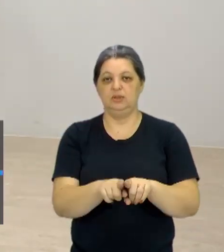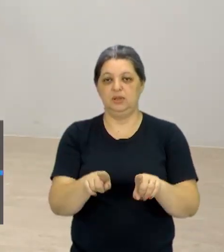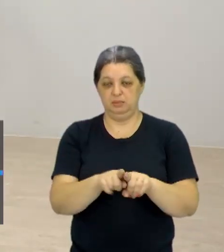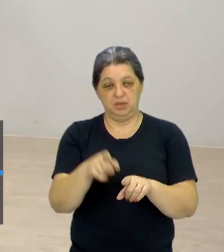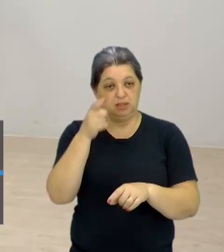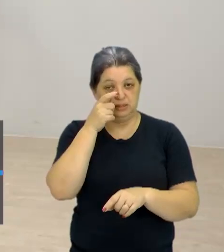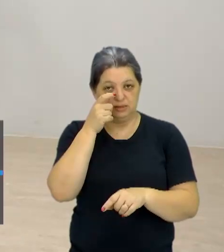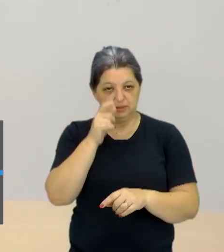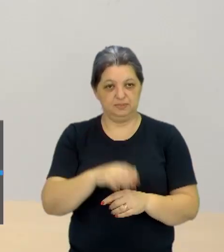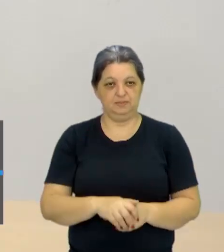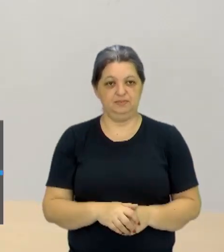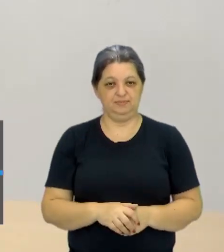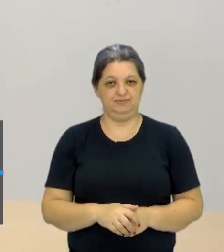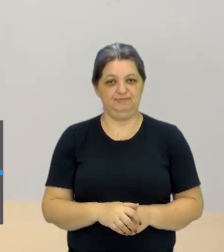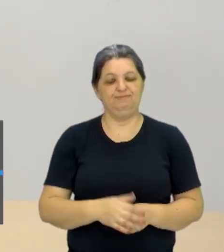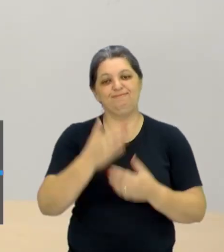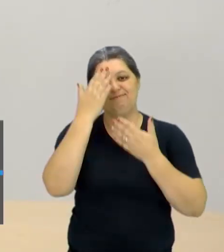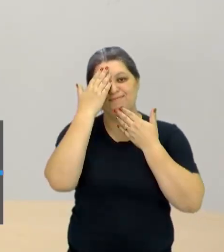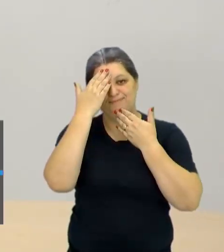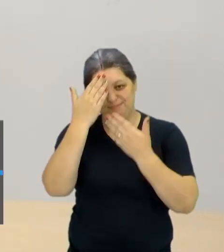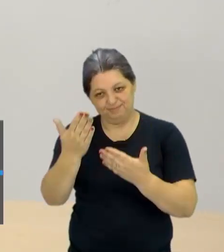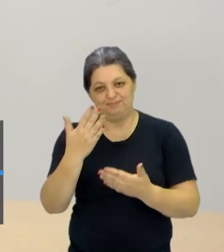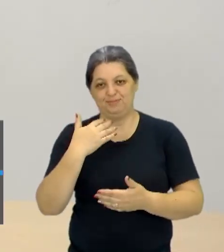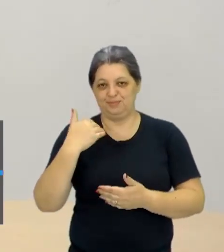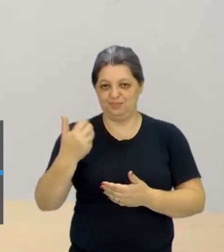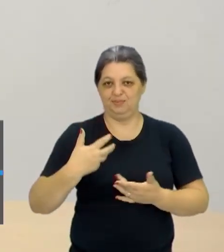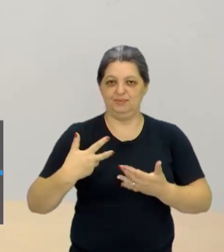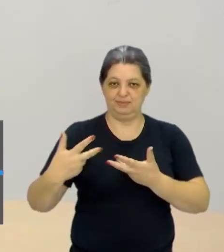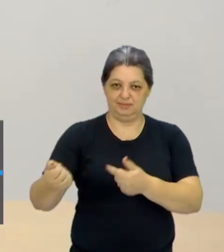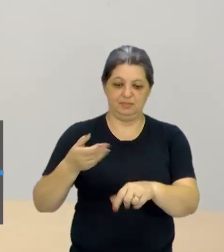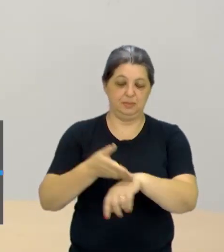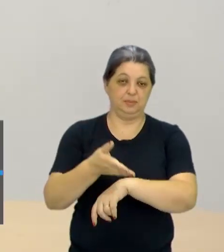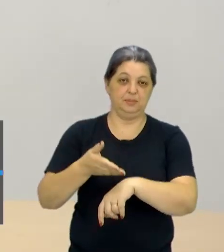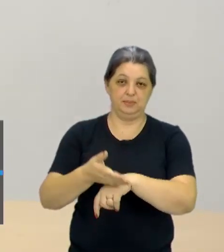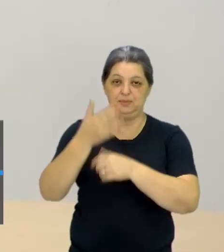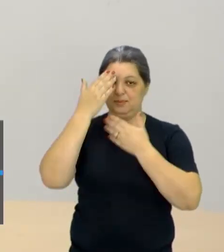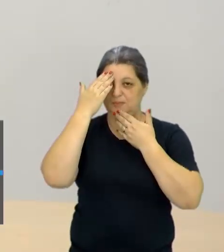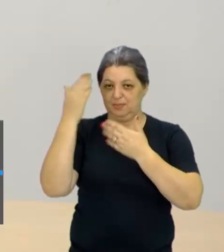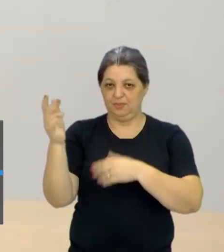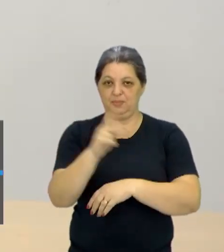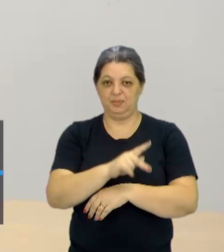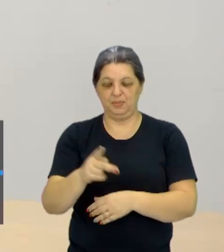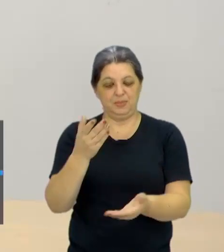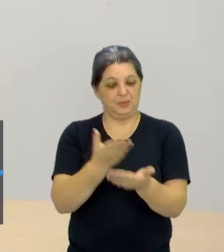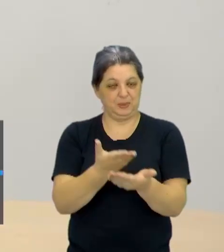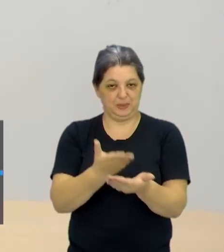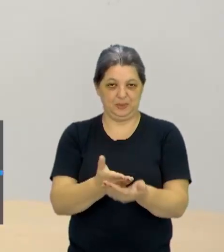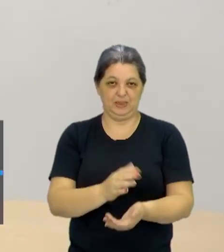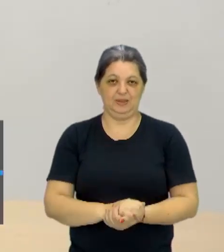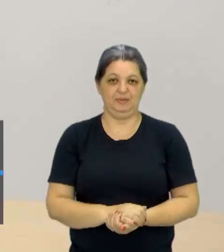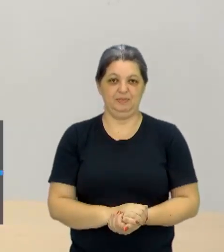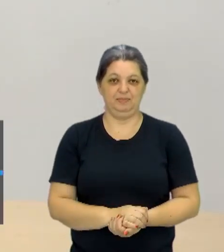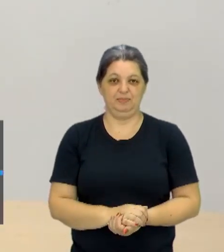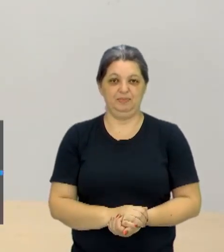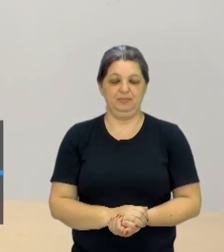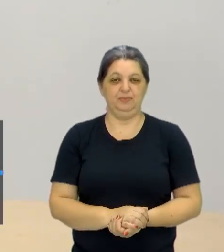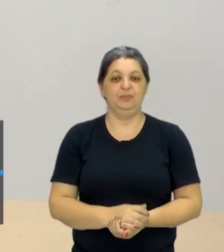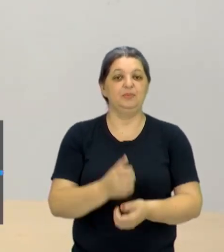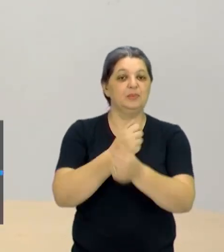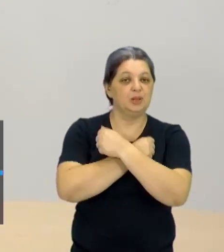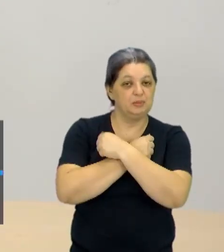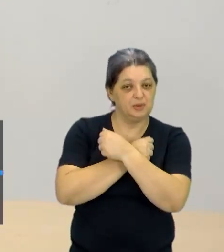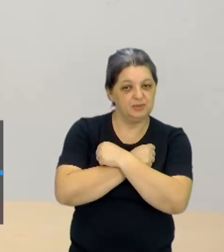vindo. Letícia? Muito obrigada por terem me chamado para fazer essa participação. Obrigada, professora, pela aula. Mandar um abraço para o pessoal da